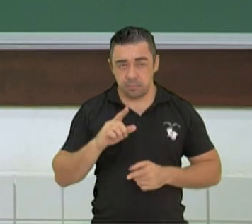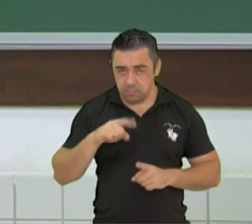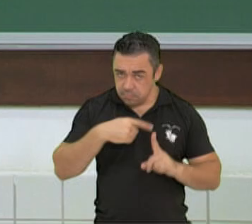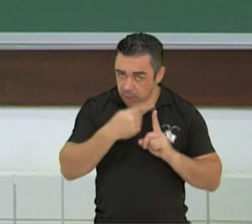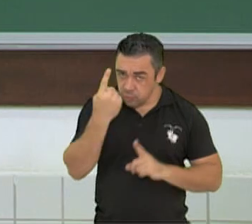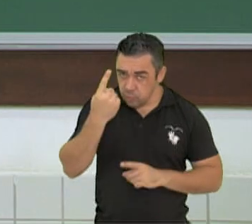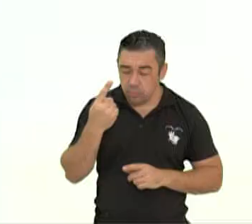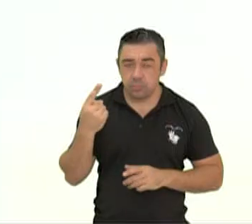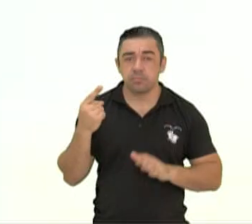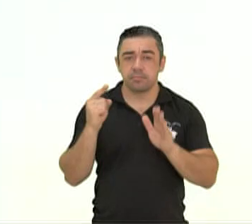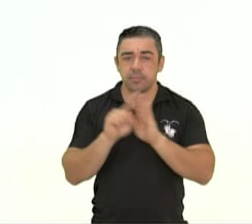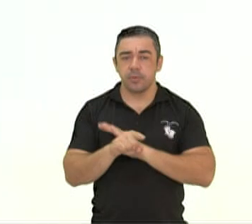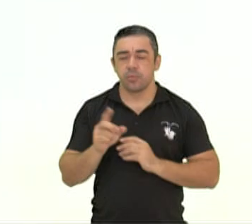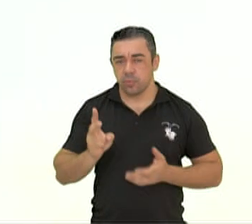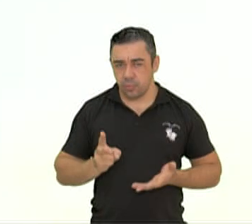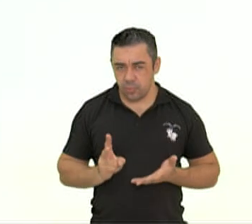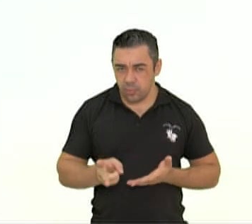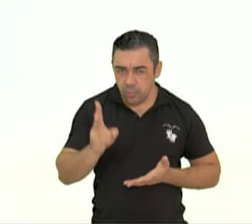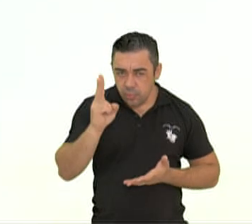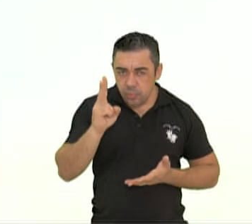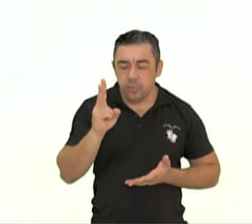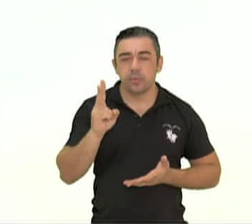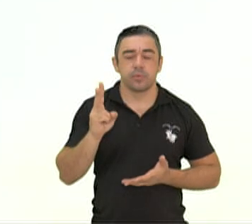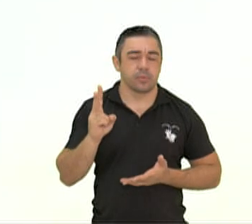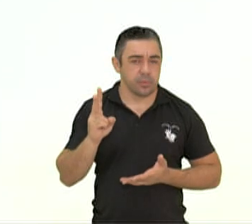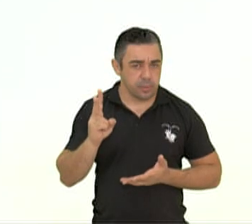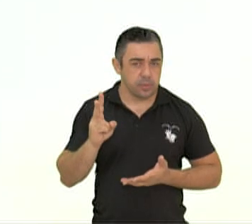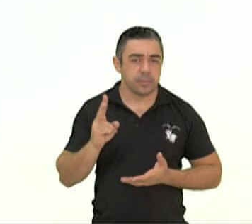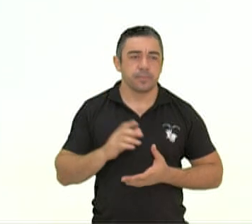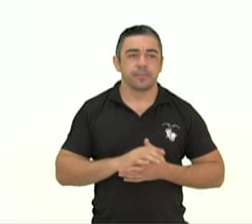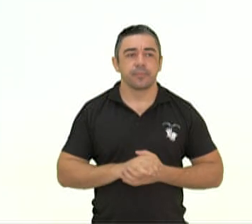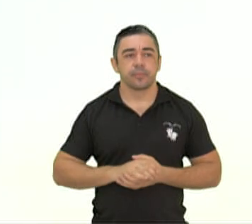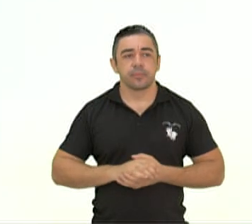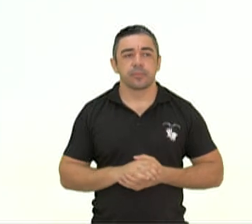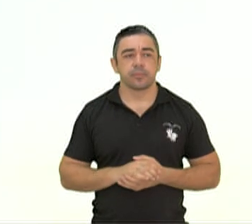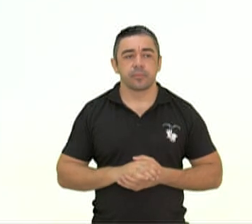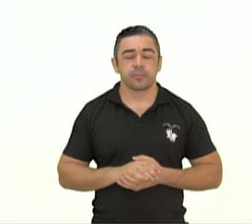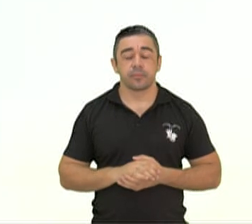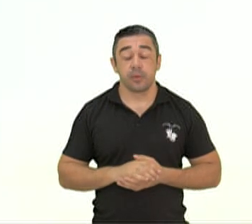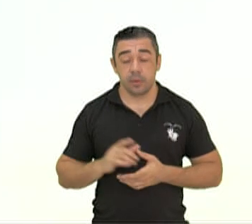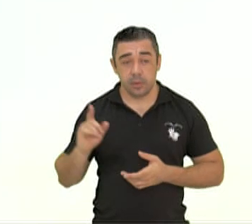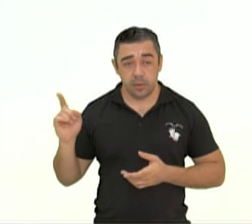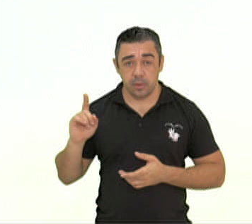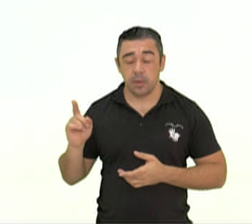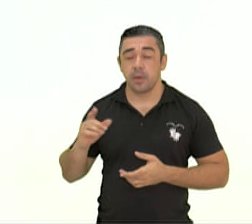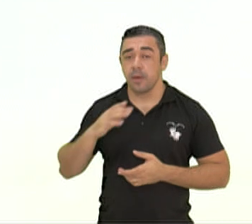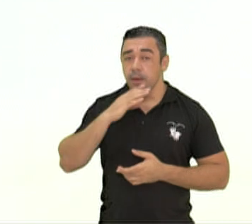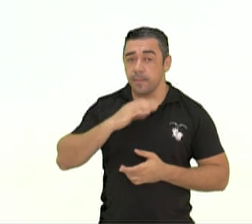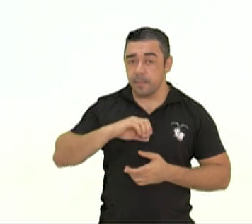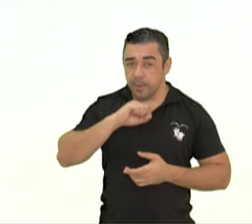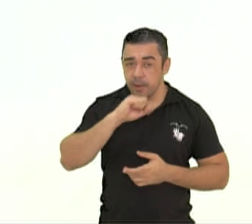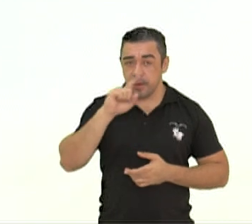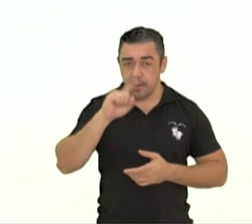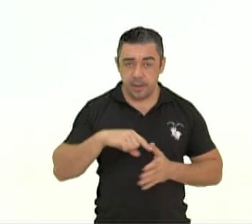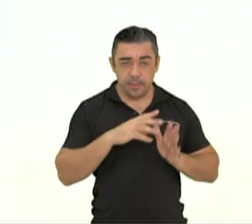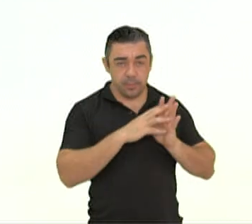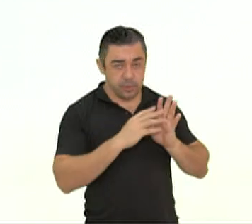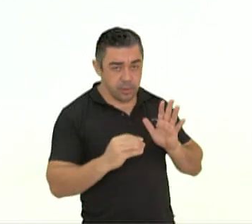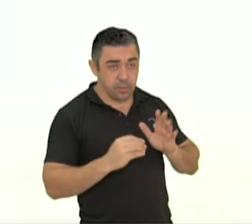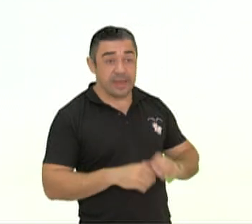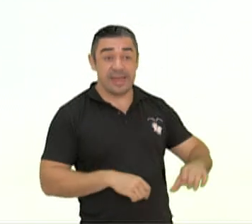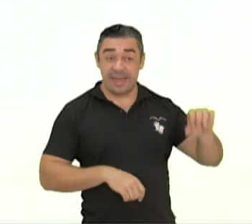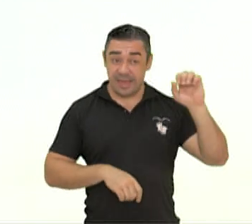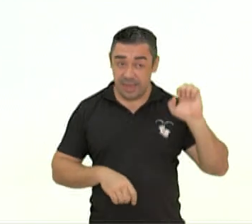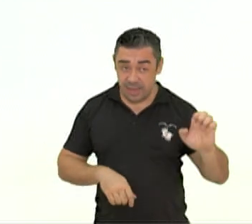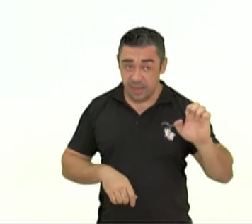Mais um pouquinho, continuando lá na mesma frase. Os pais são modelos para os filhos e